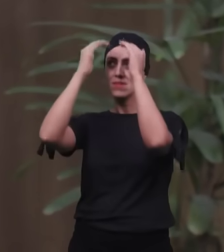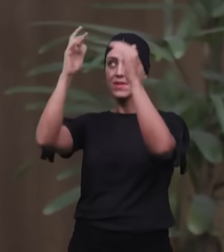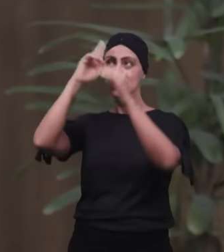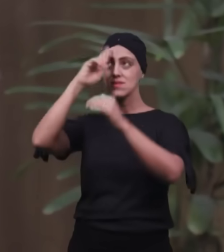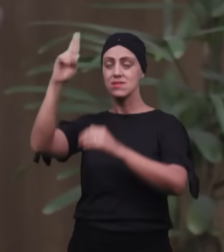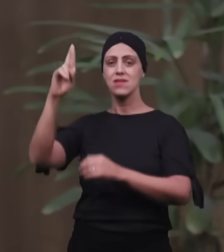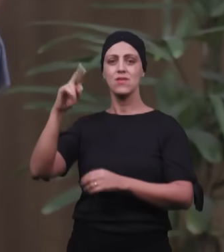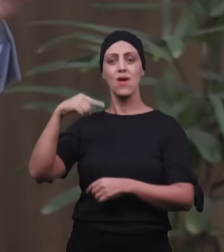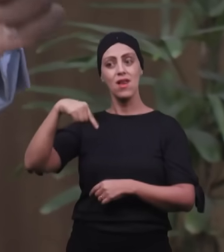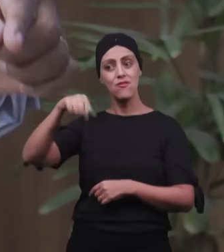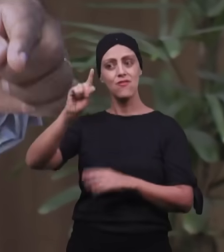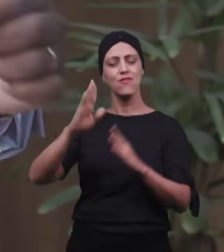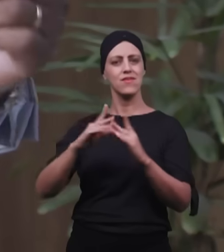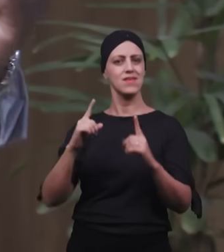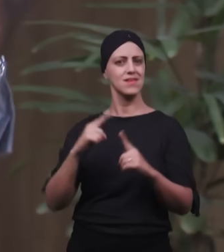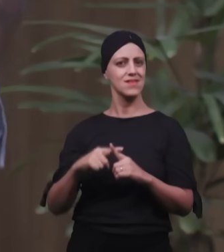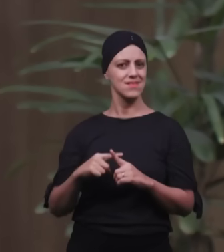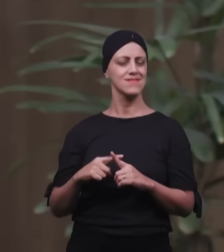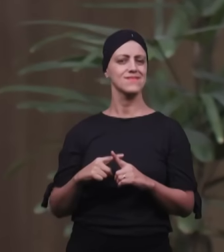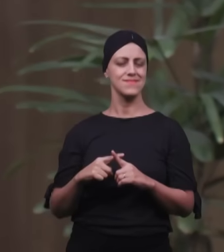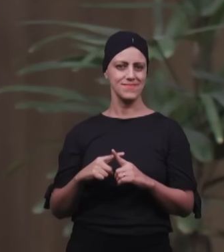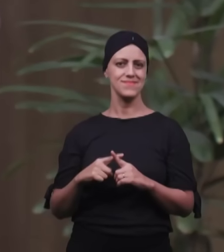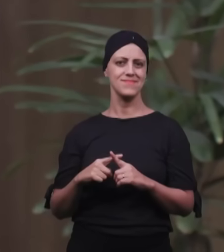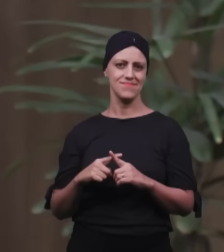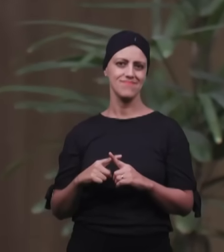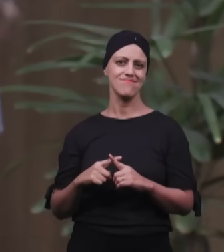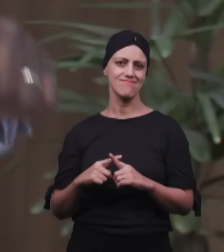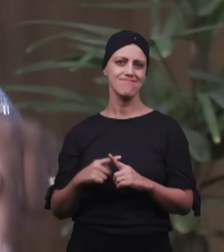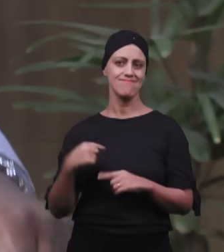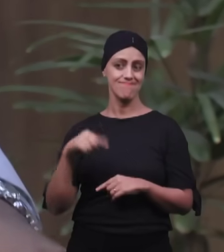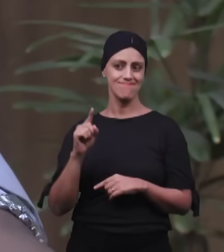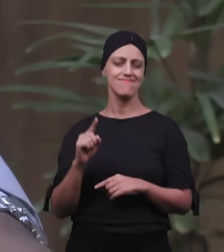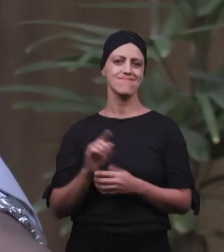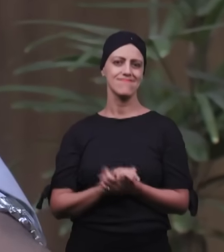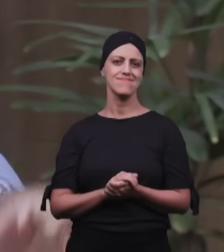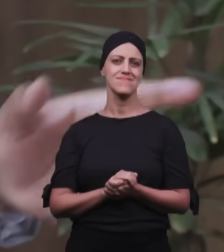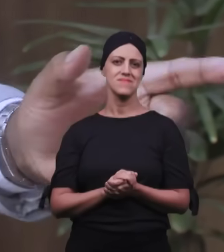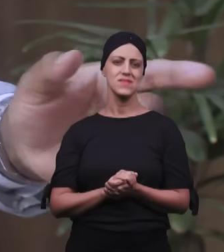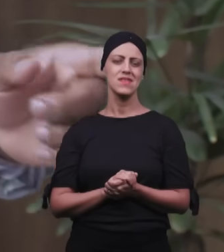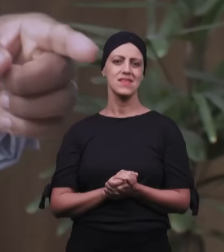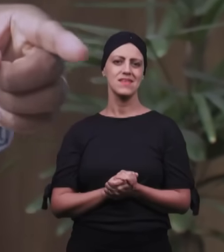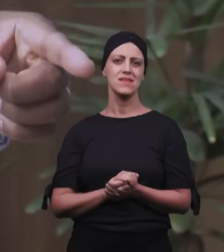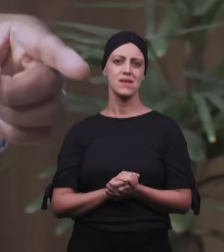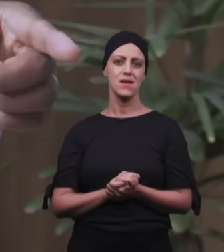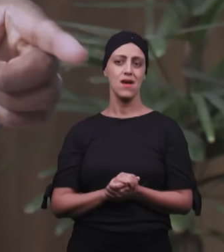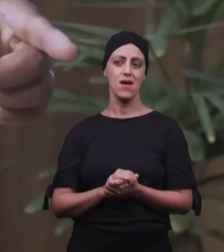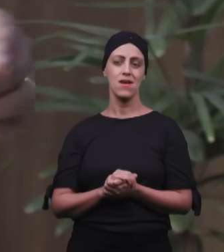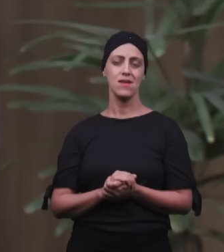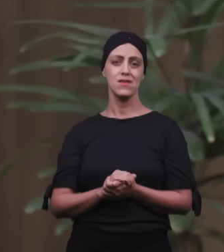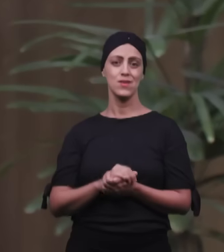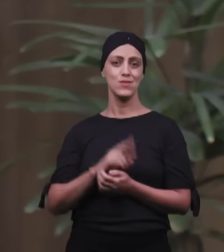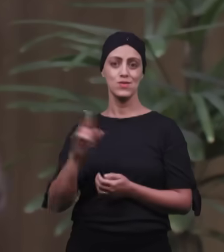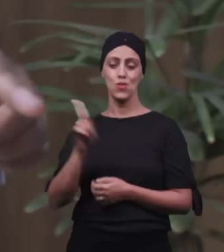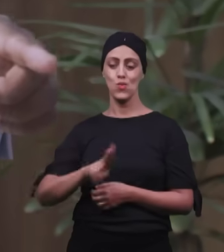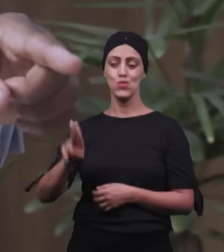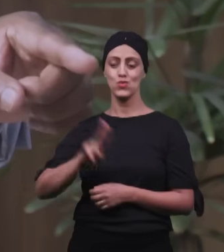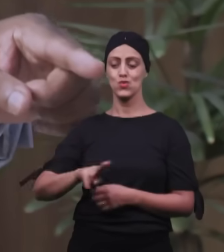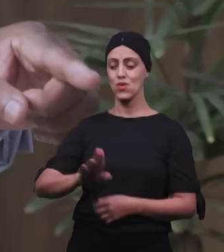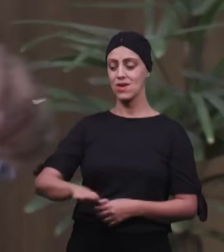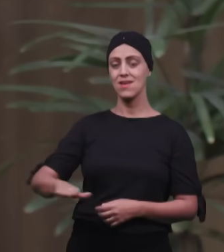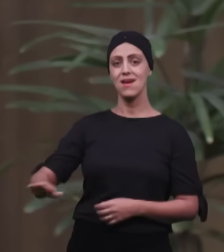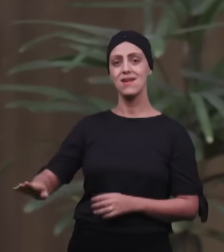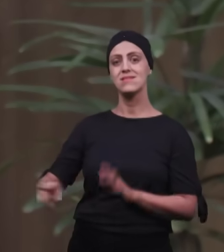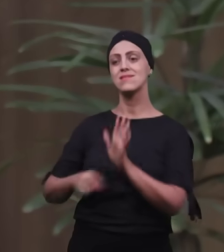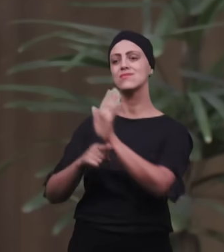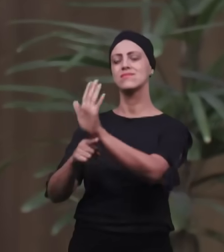orientação do Senhor ela foi embora não entendesse ela foi assistir da igreja mas eu não mas a assistência ia ser bom foi de uma criança Deus